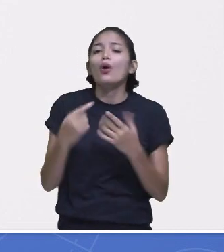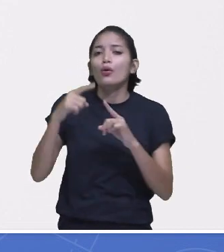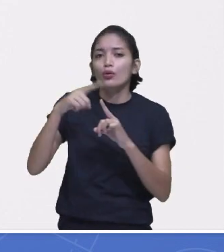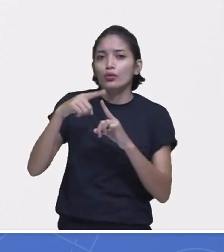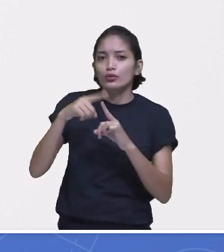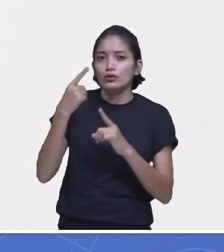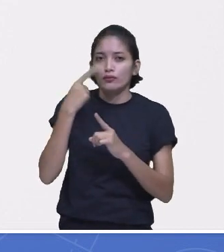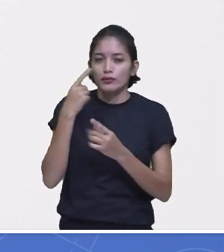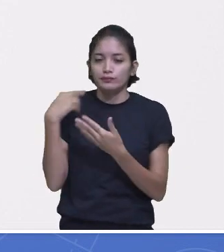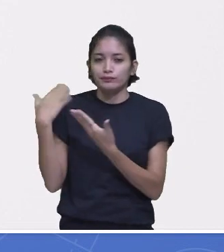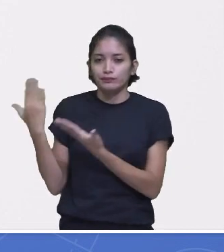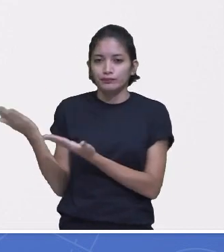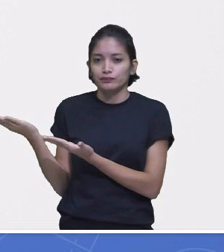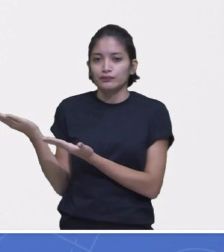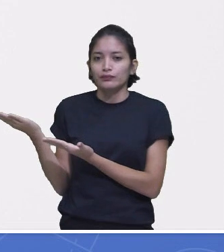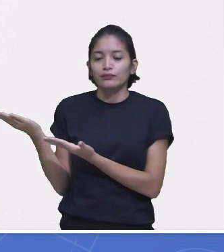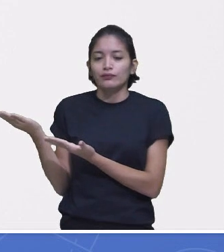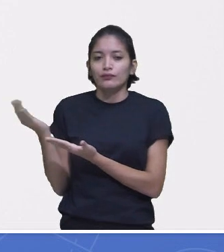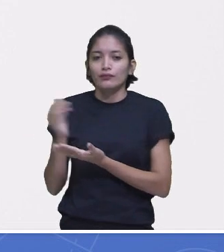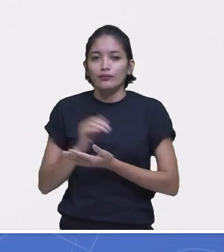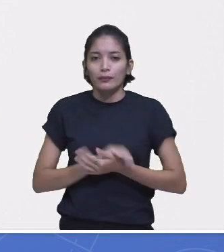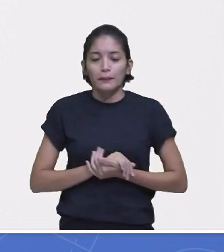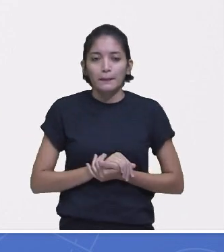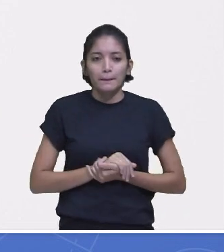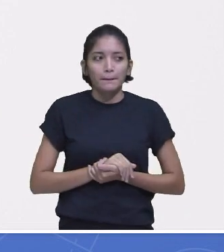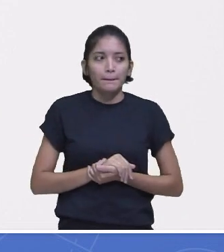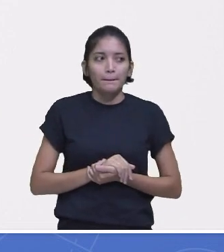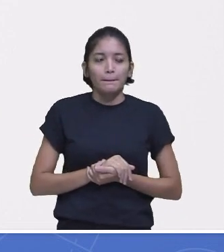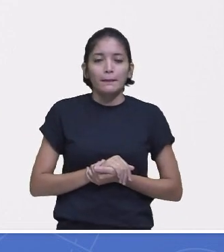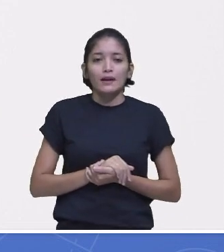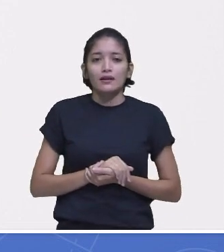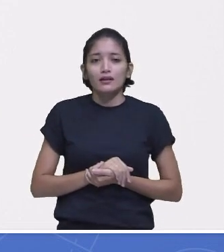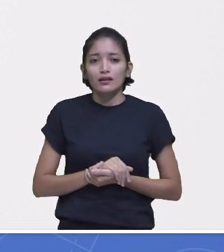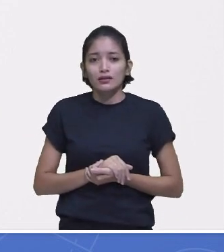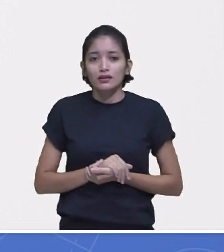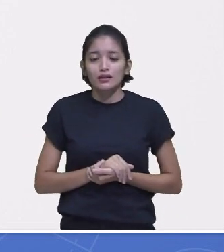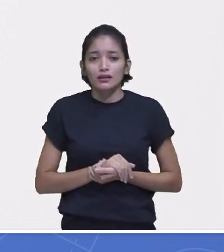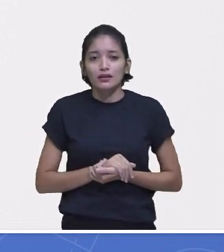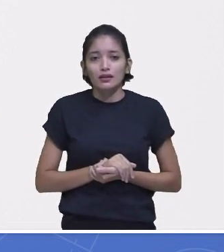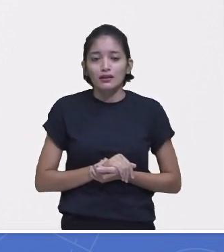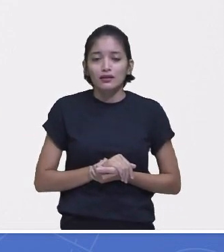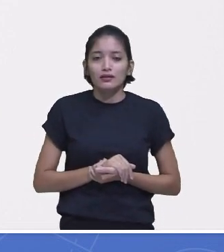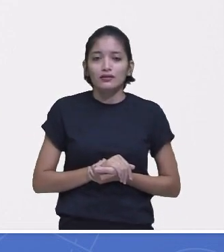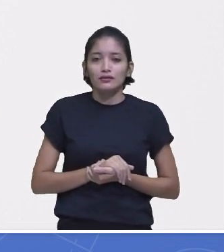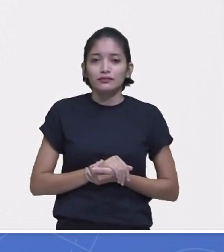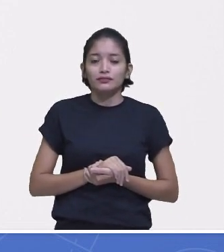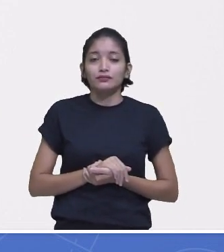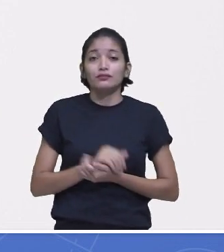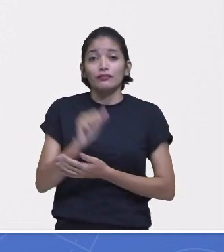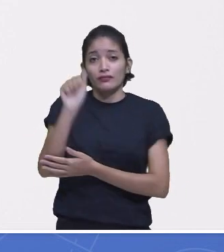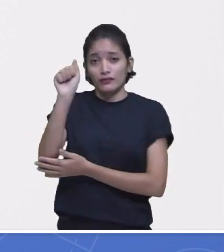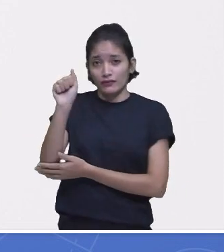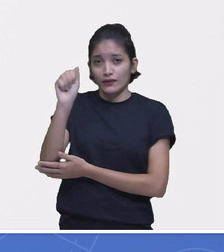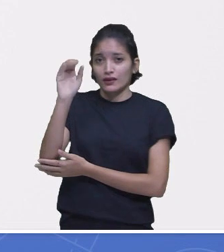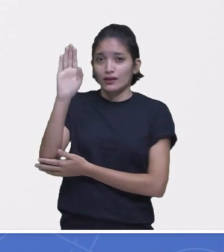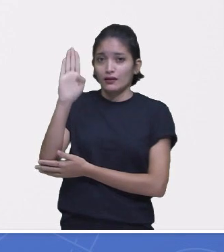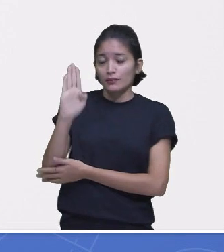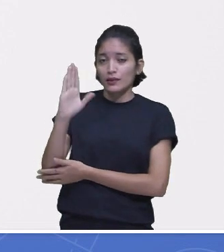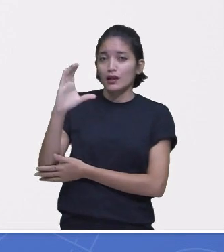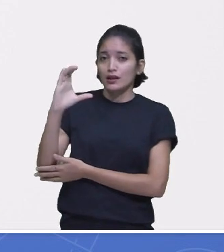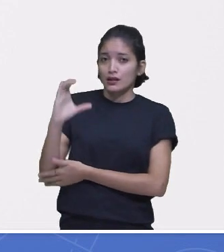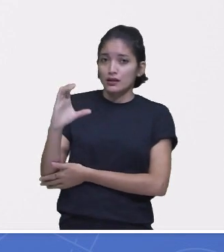poliaxial, letra B, biaxial, letra C,